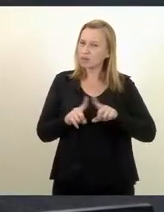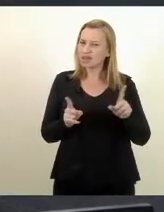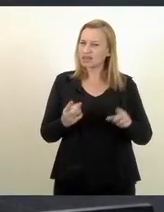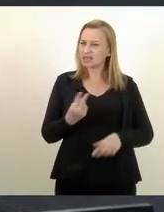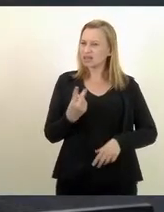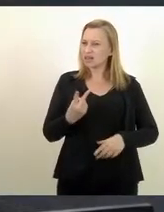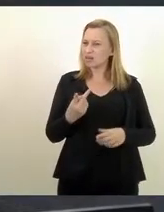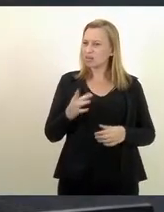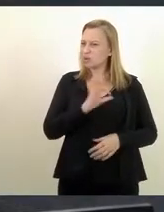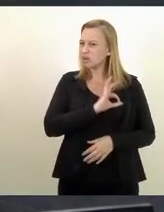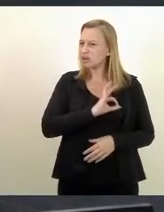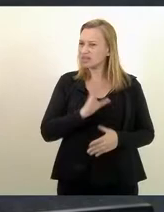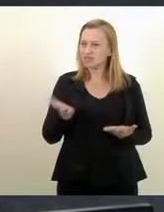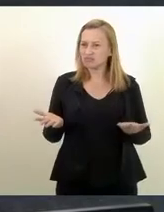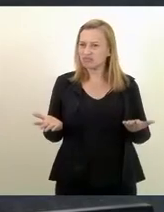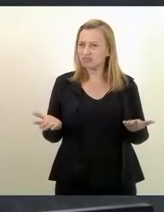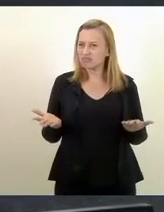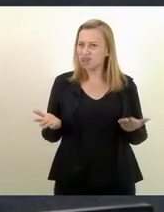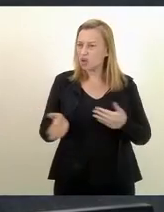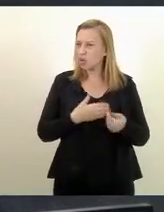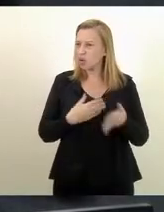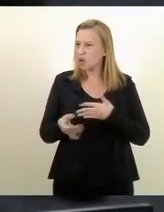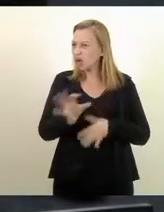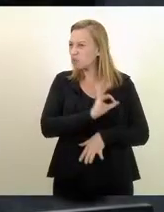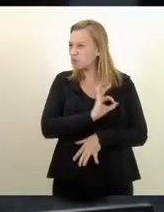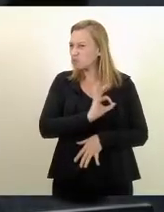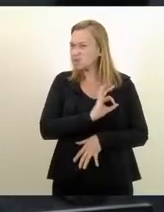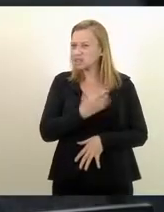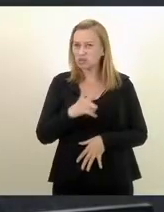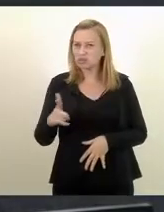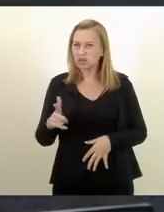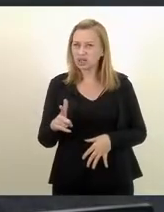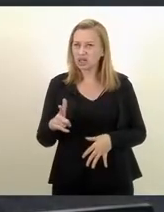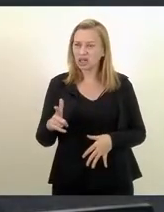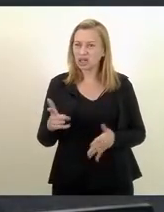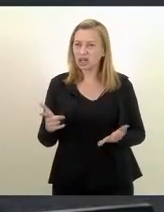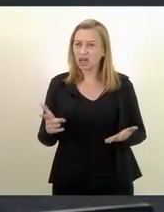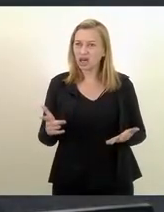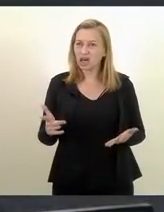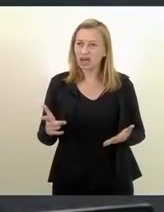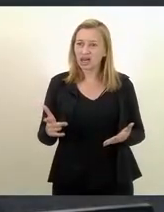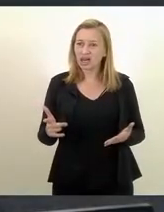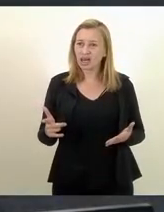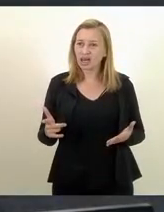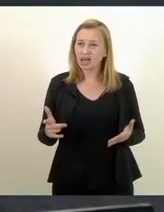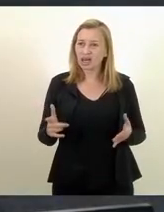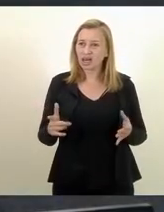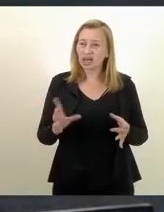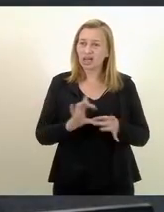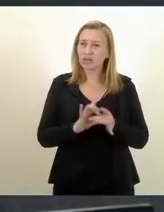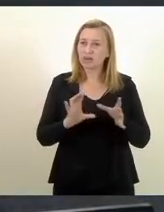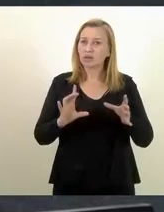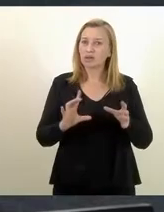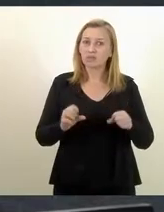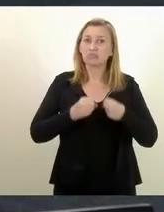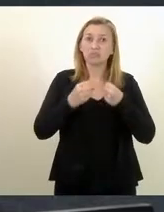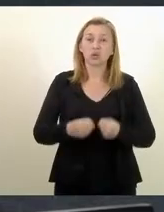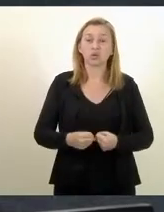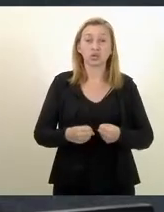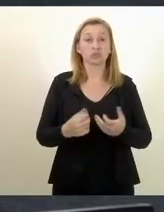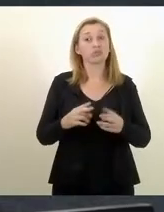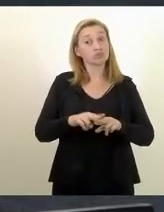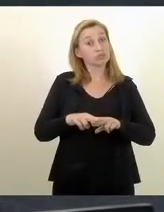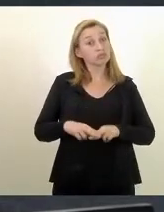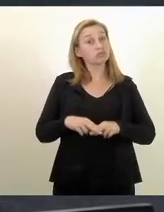e qualquer polícia não tem status de poder por isso que tem esse julgado